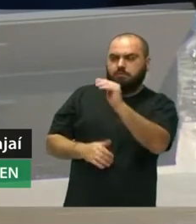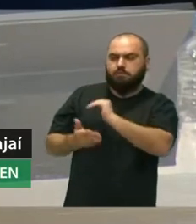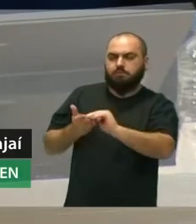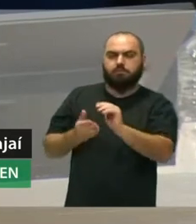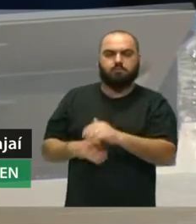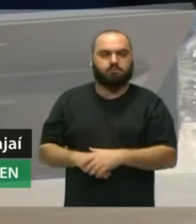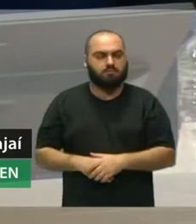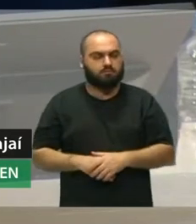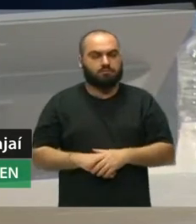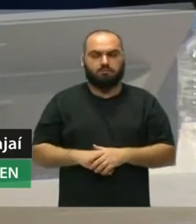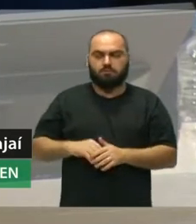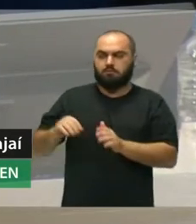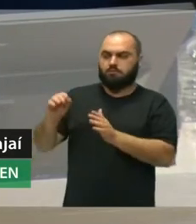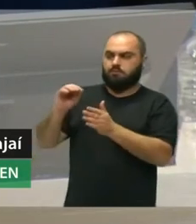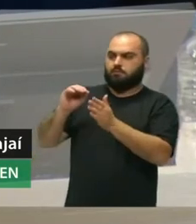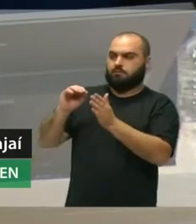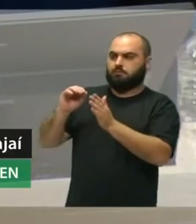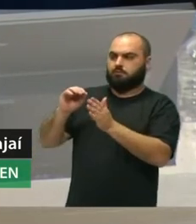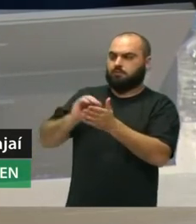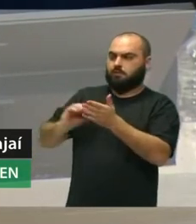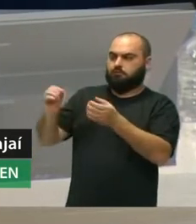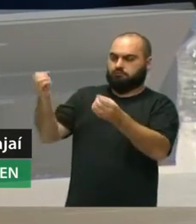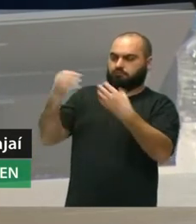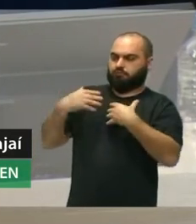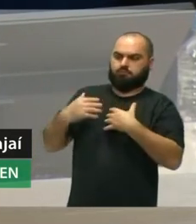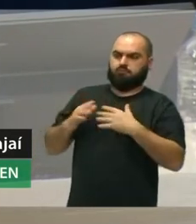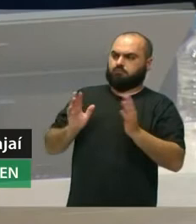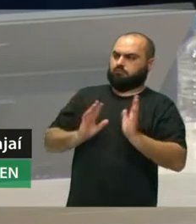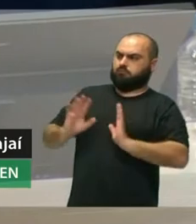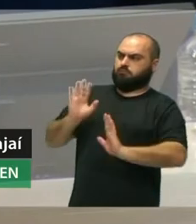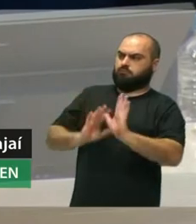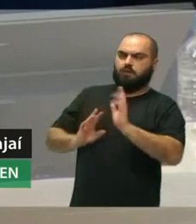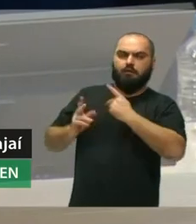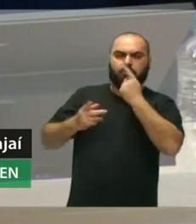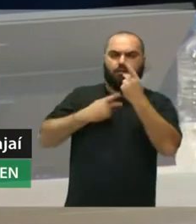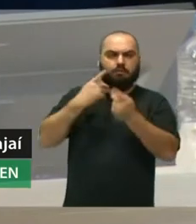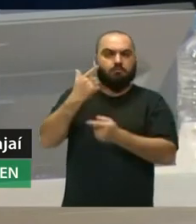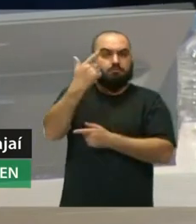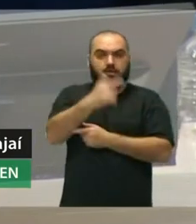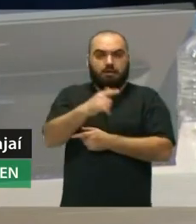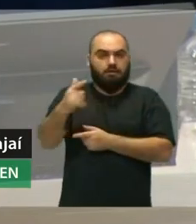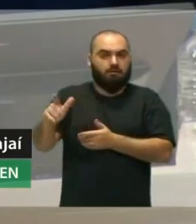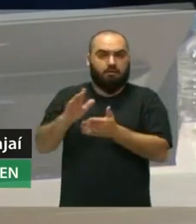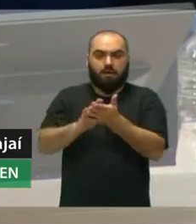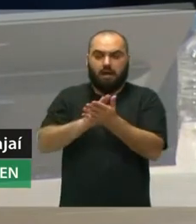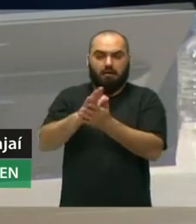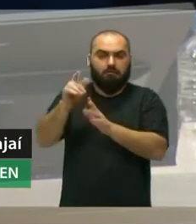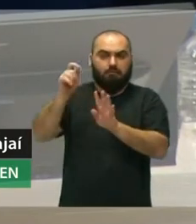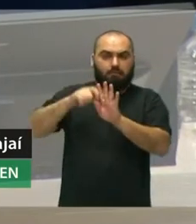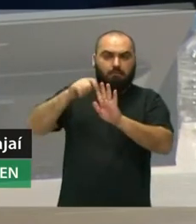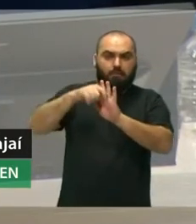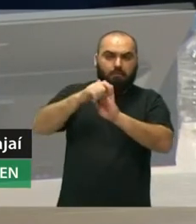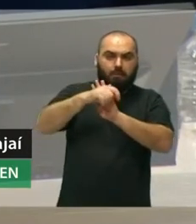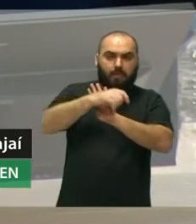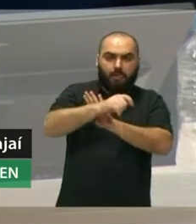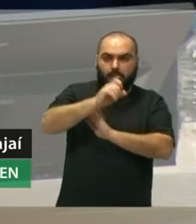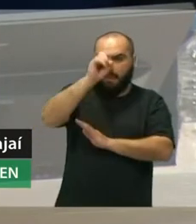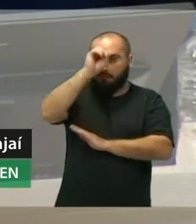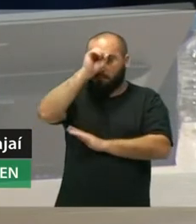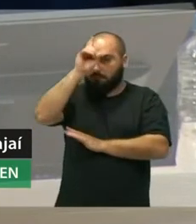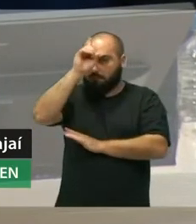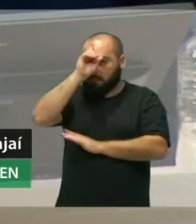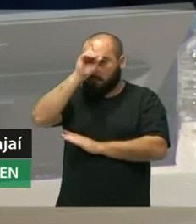que ele não teve, nem na gestão passada, nem na retrasada, nenhum dos meses que o Hospital Marieta,